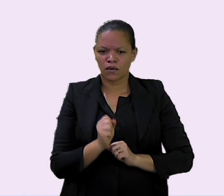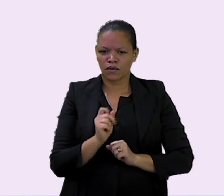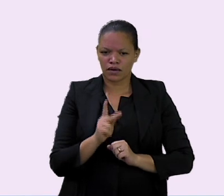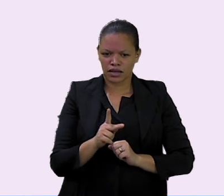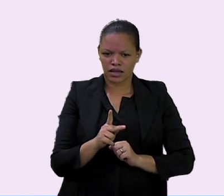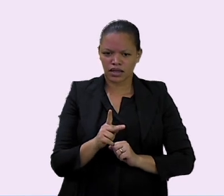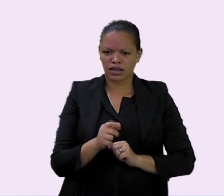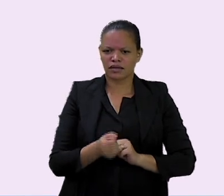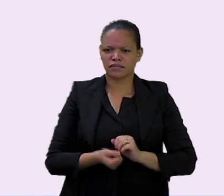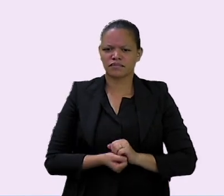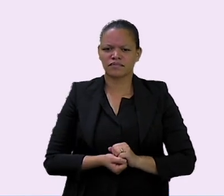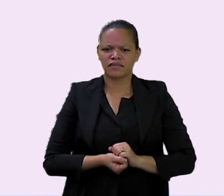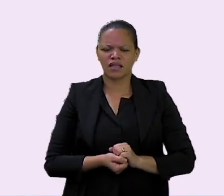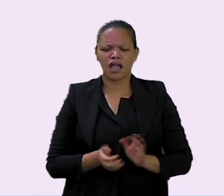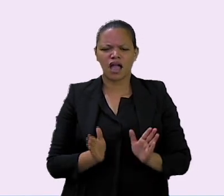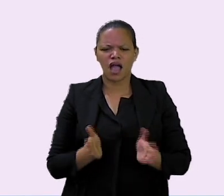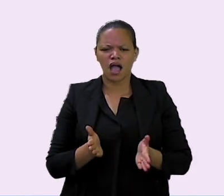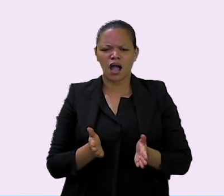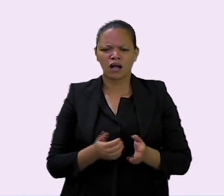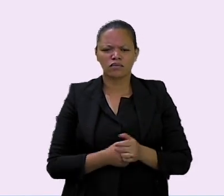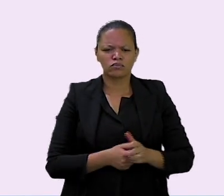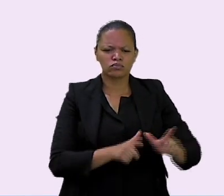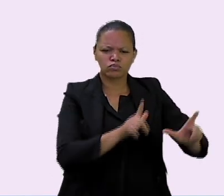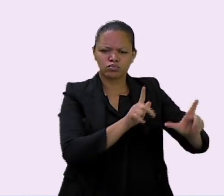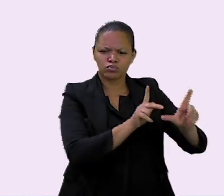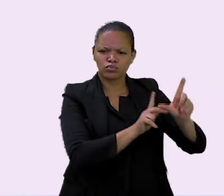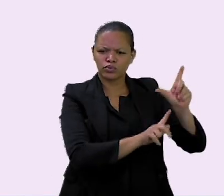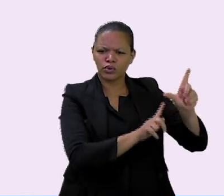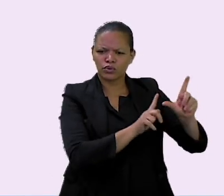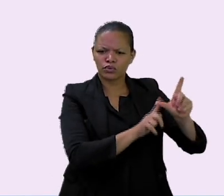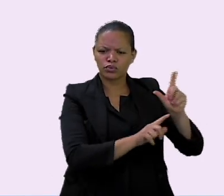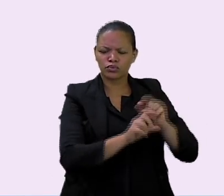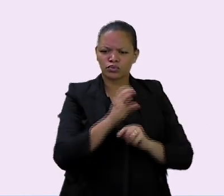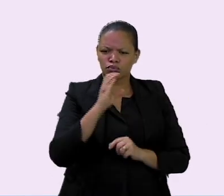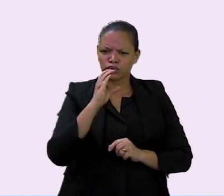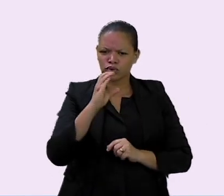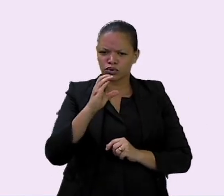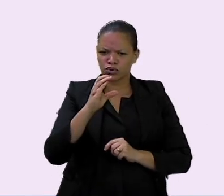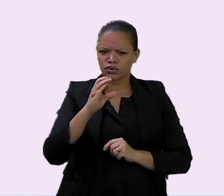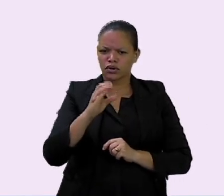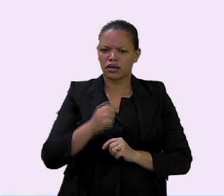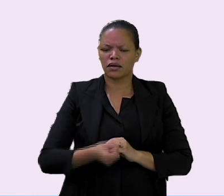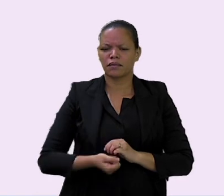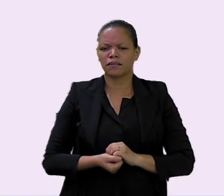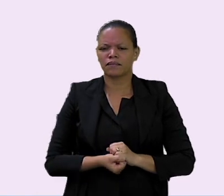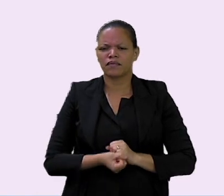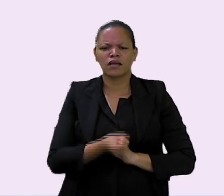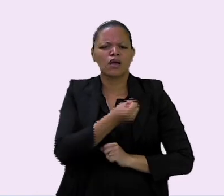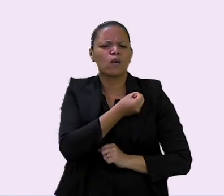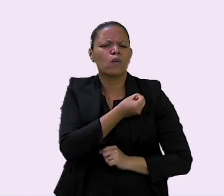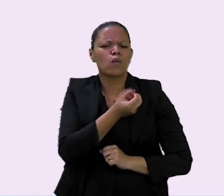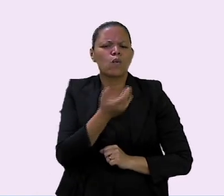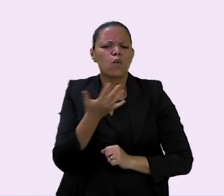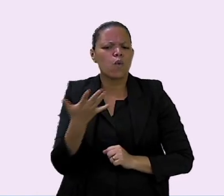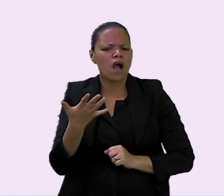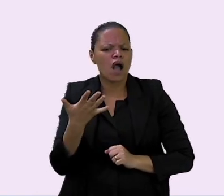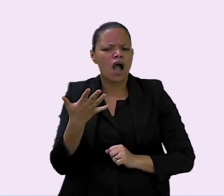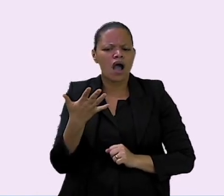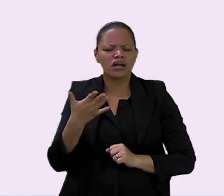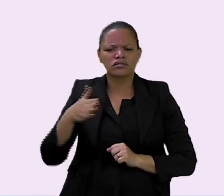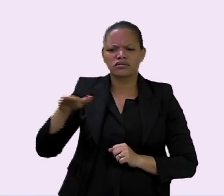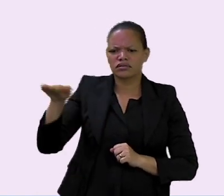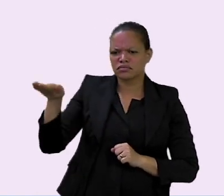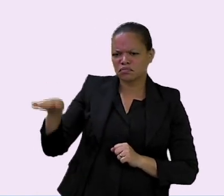1, 2, 3, 4, 5, 6, 7, 8, 9. Na